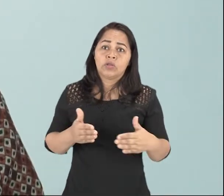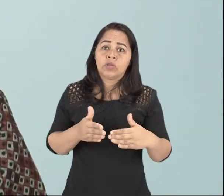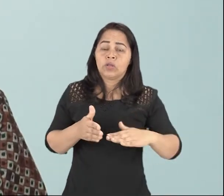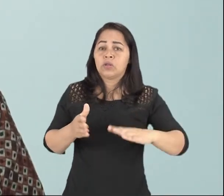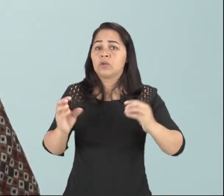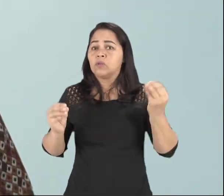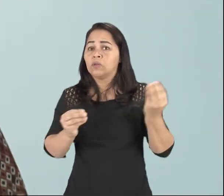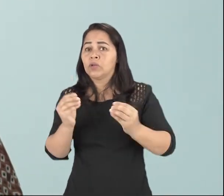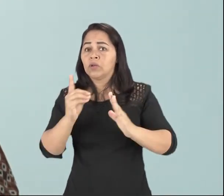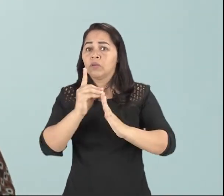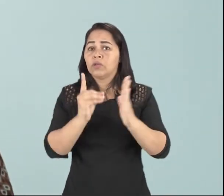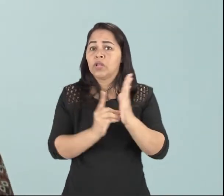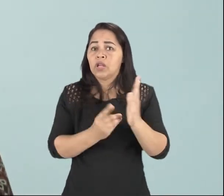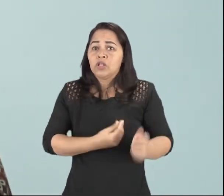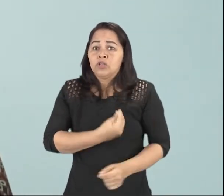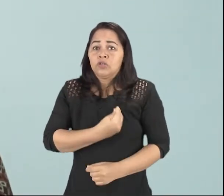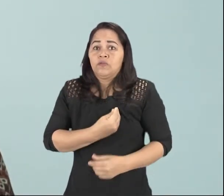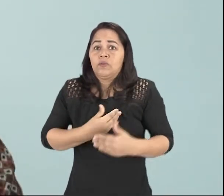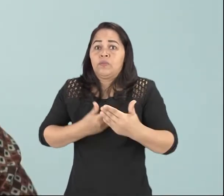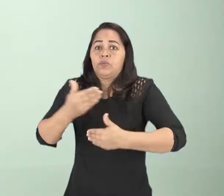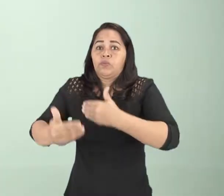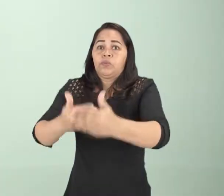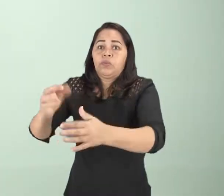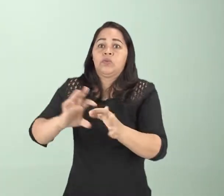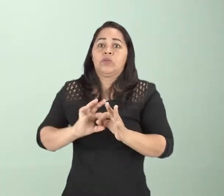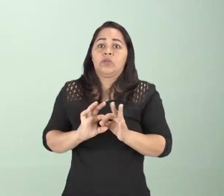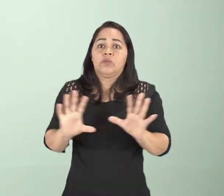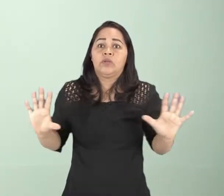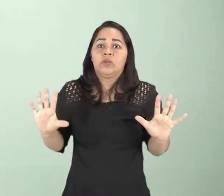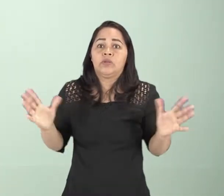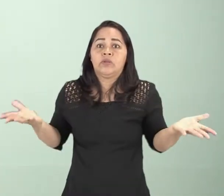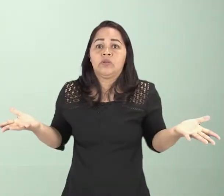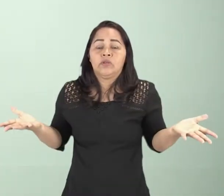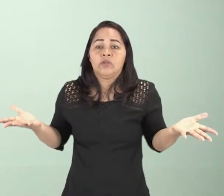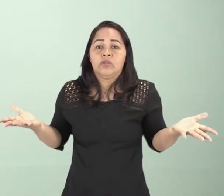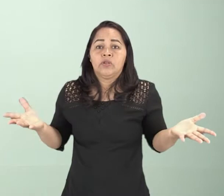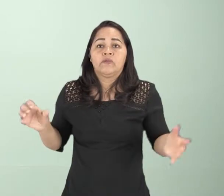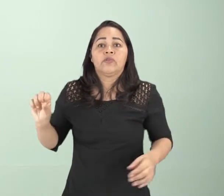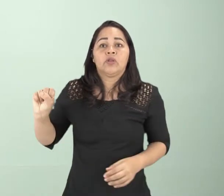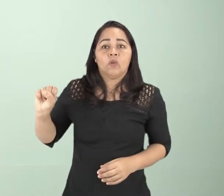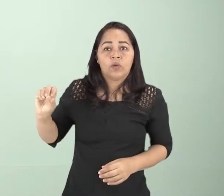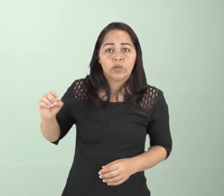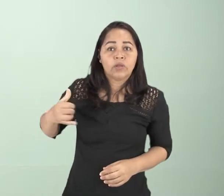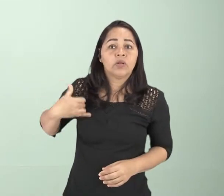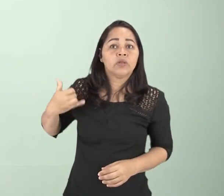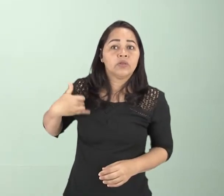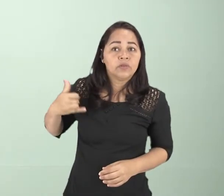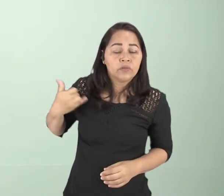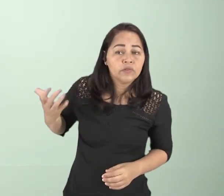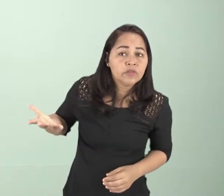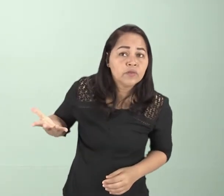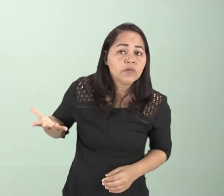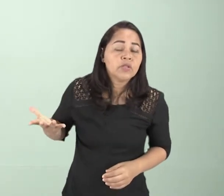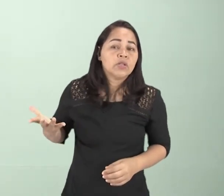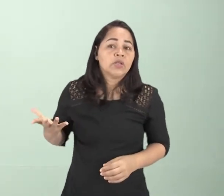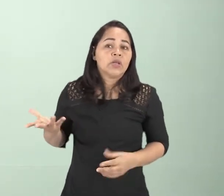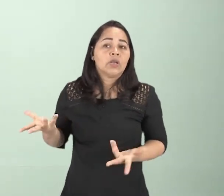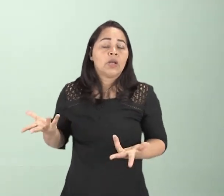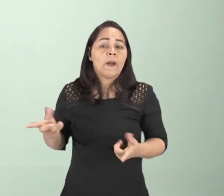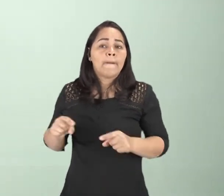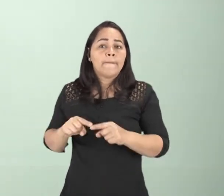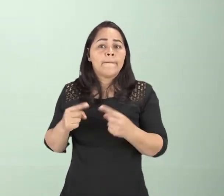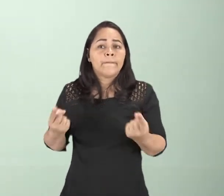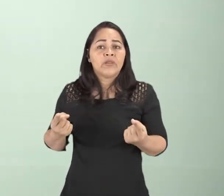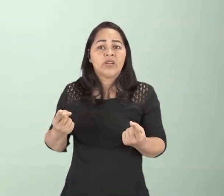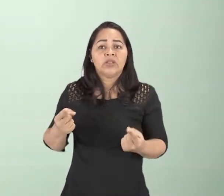com tanto tempo livre? Ou seja, nós vamos viver muito tempo, 80 anos, e desses 80 anos, né, dessas